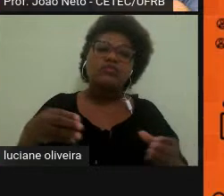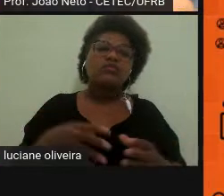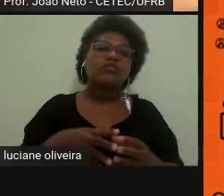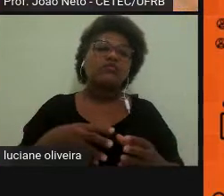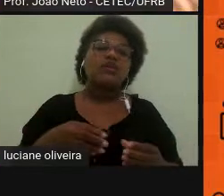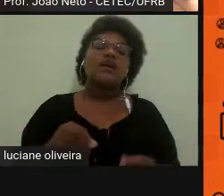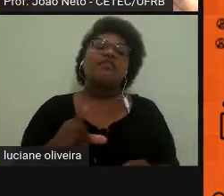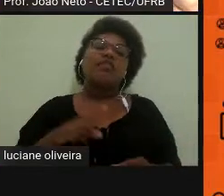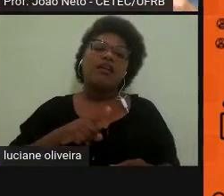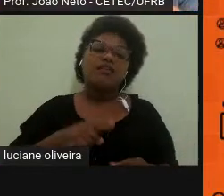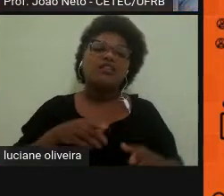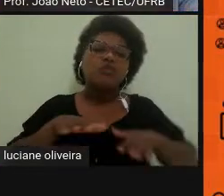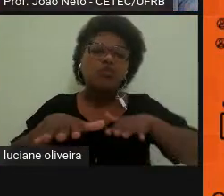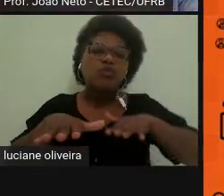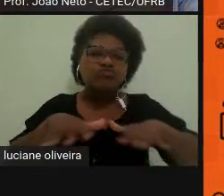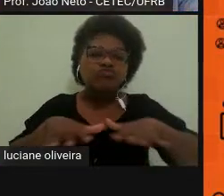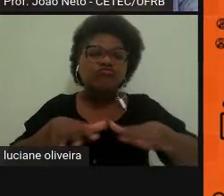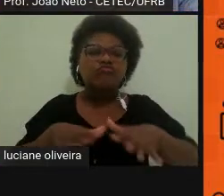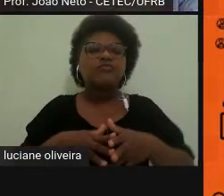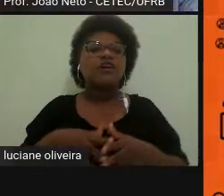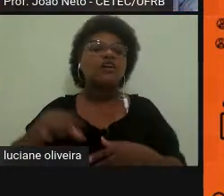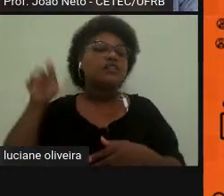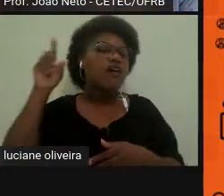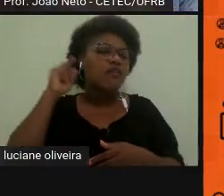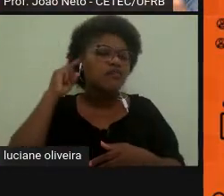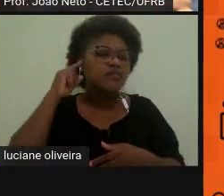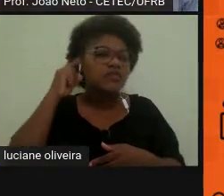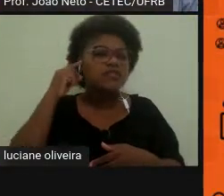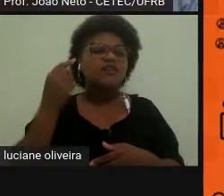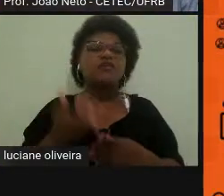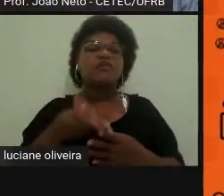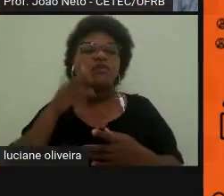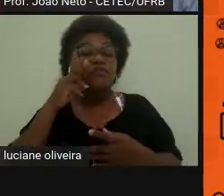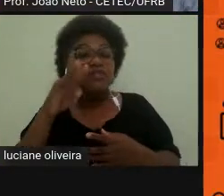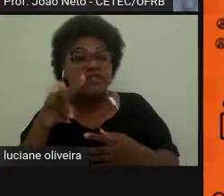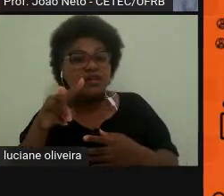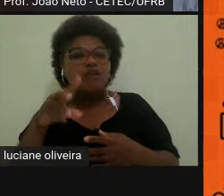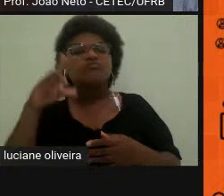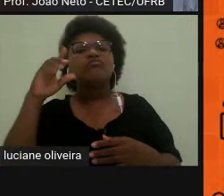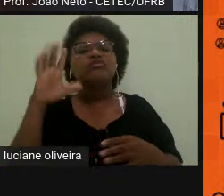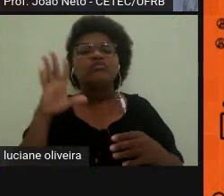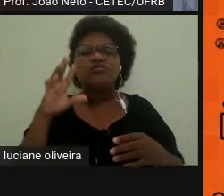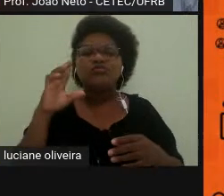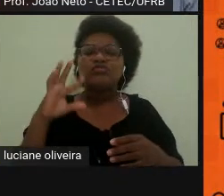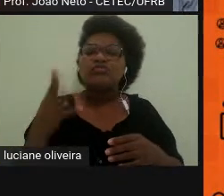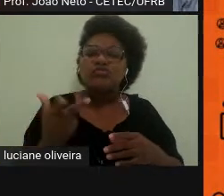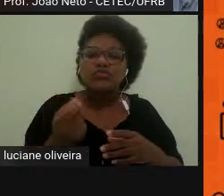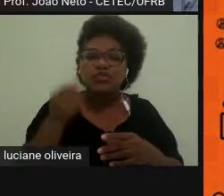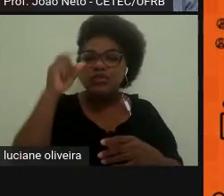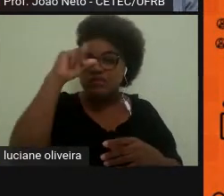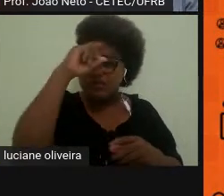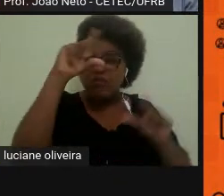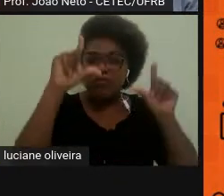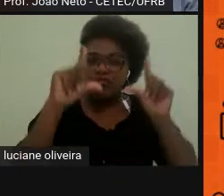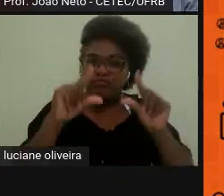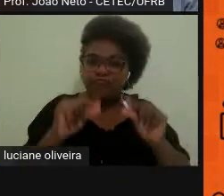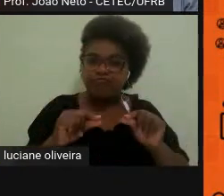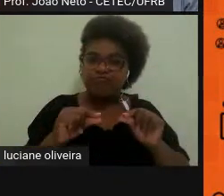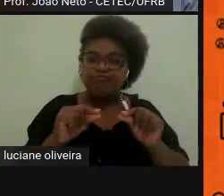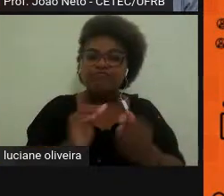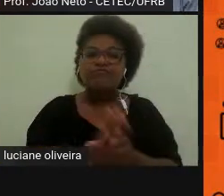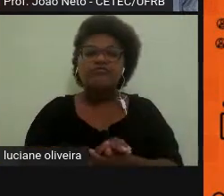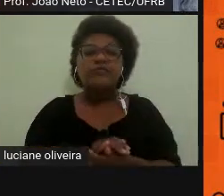audição a visão também algumas vezes comprometidas percebo que nós temos a nós temos